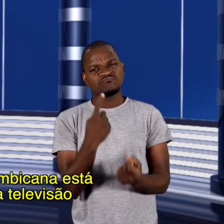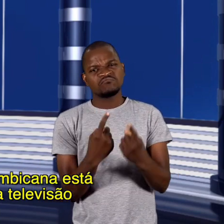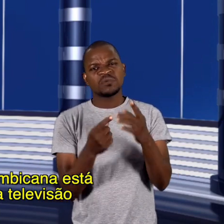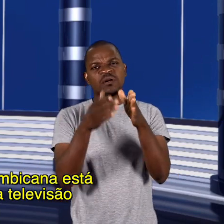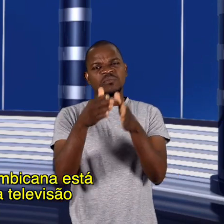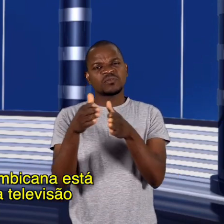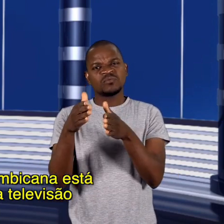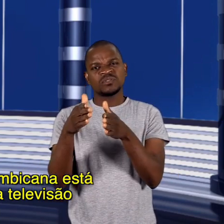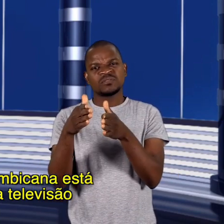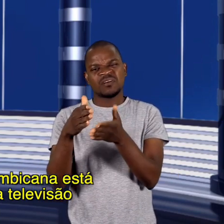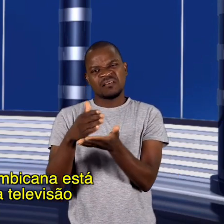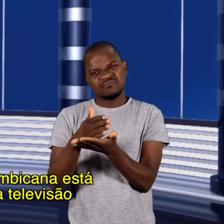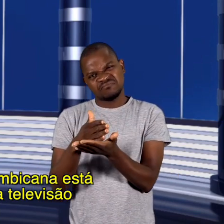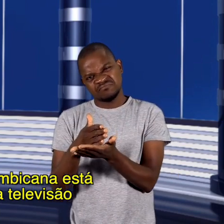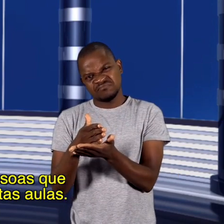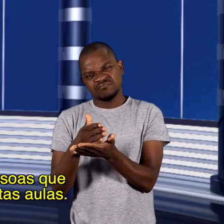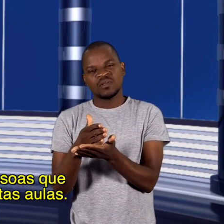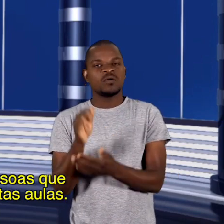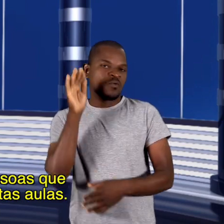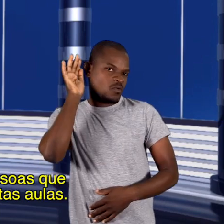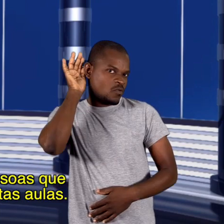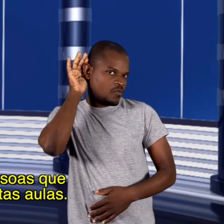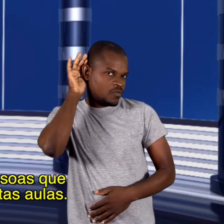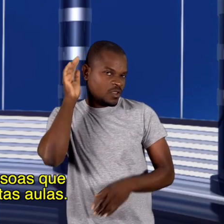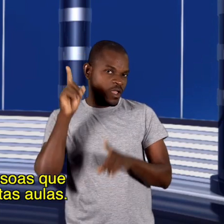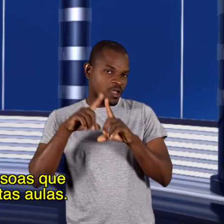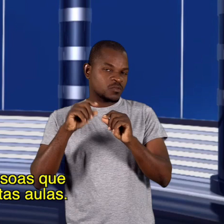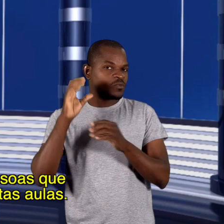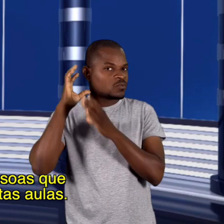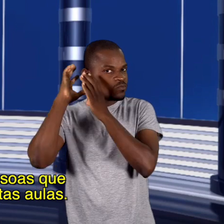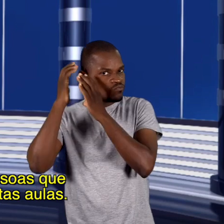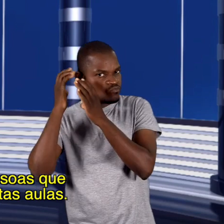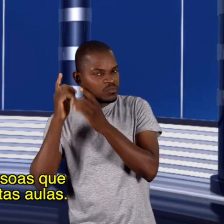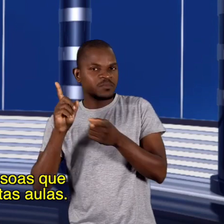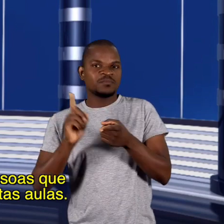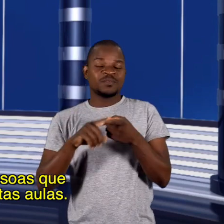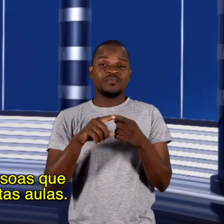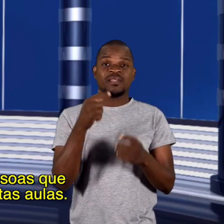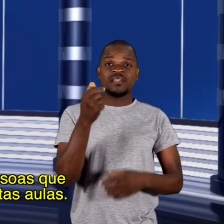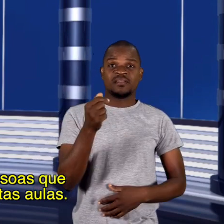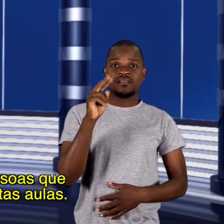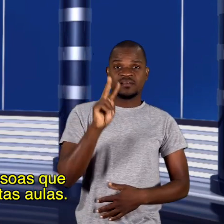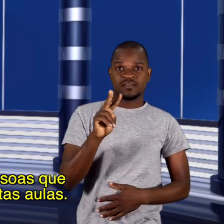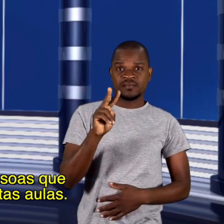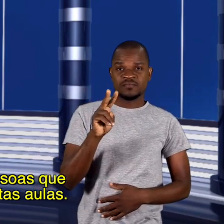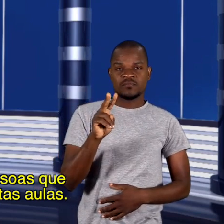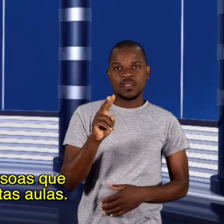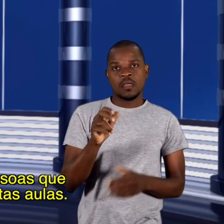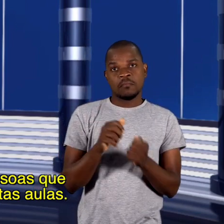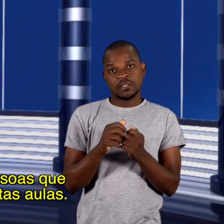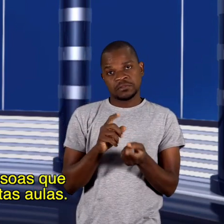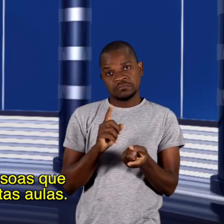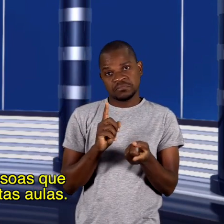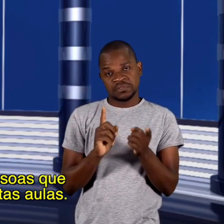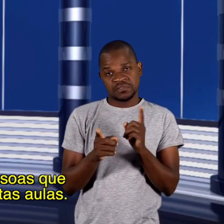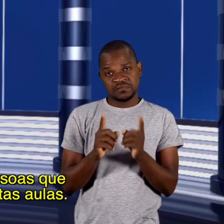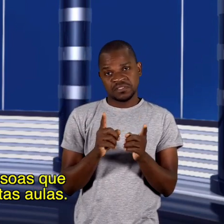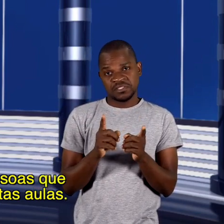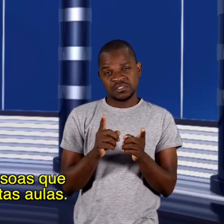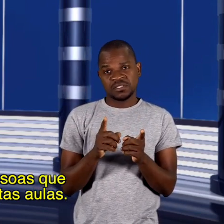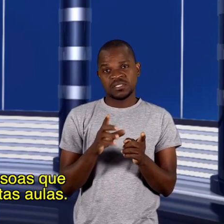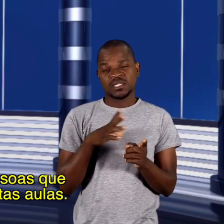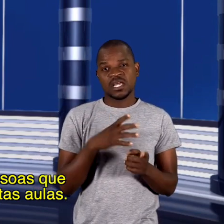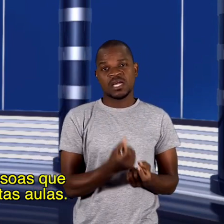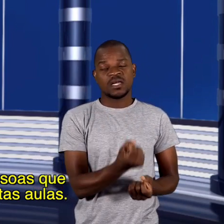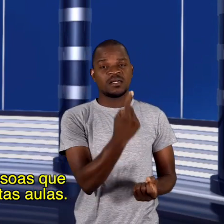pela rádio pela televisão e no fim vamos ver que há algumas pessoas que se beneficiaram há outras